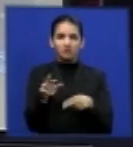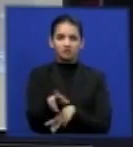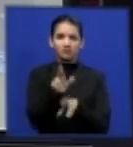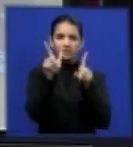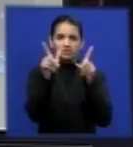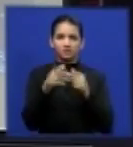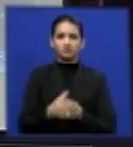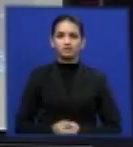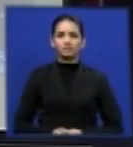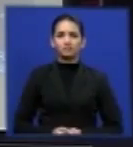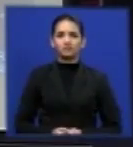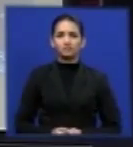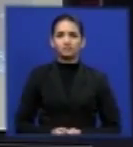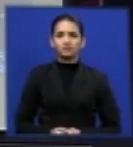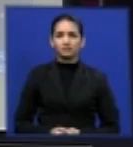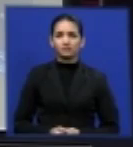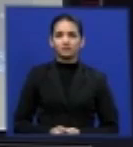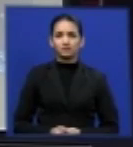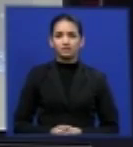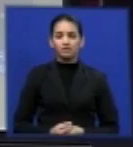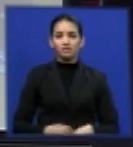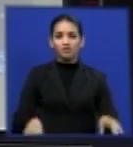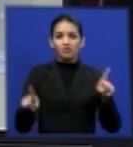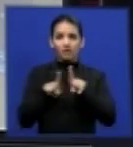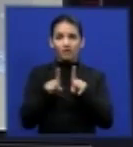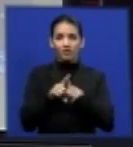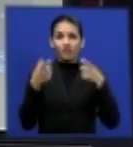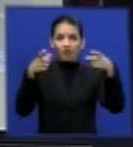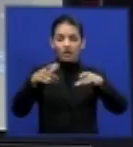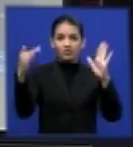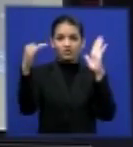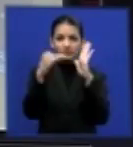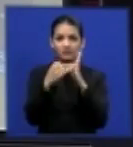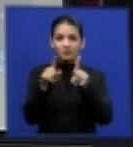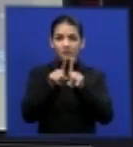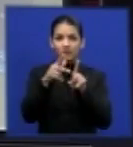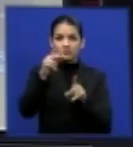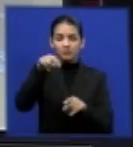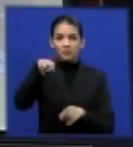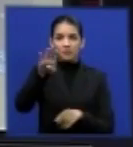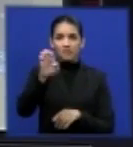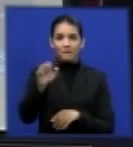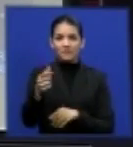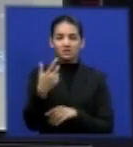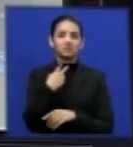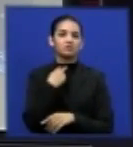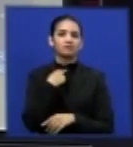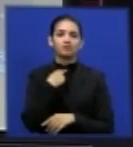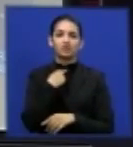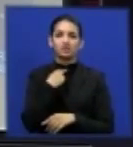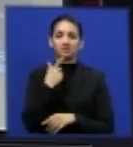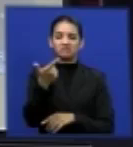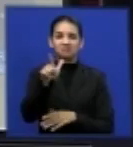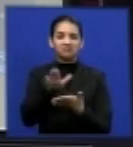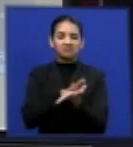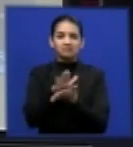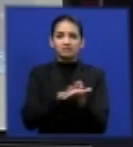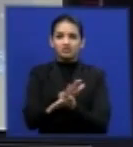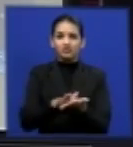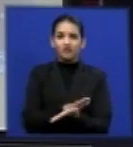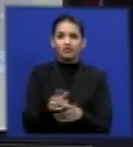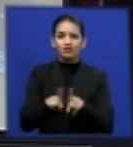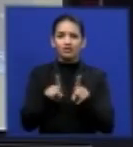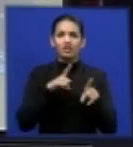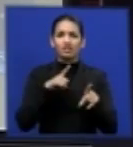A destinação final de pneus inservíveis constitui, no mundo inteiro, não é propriedade somente do Brasil, num